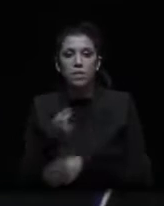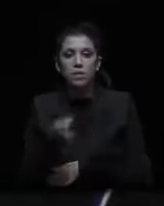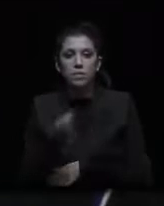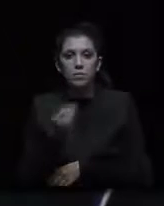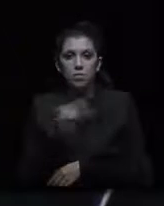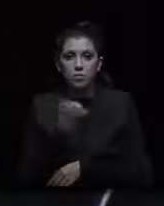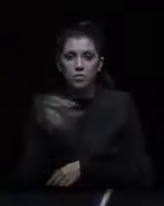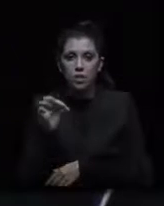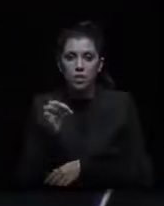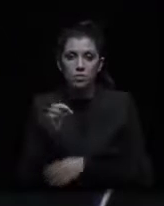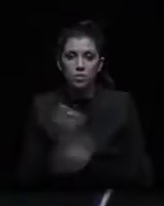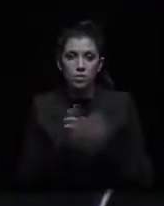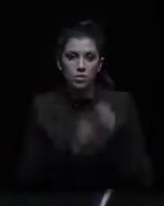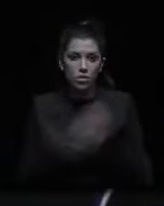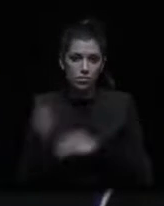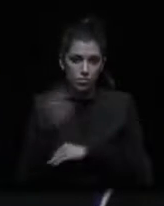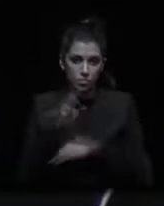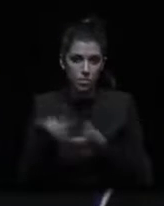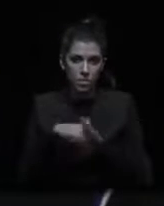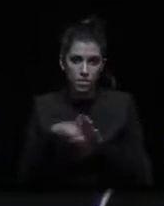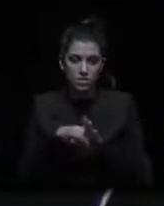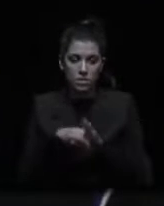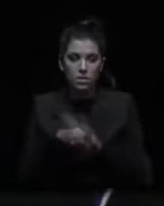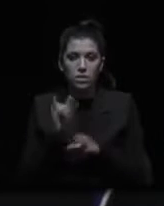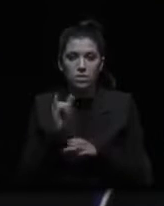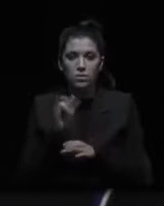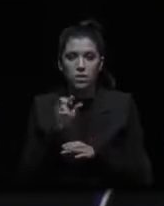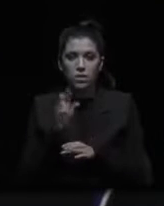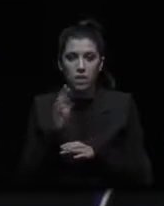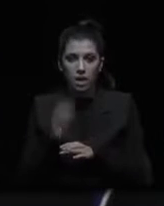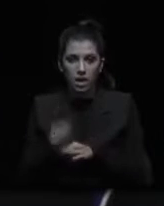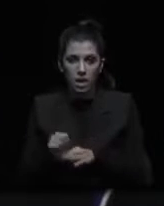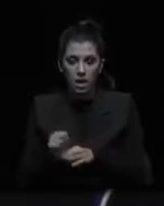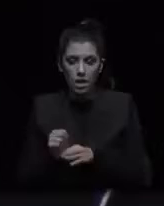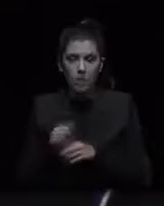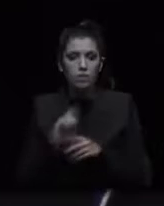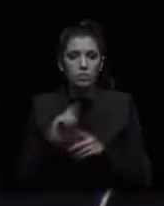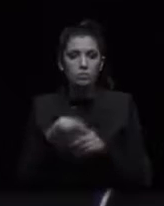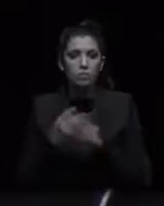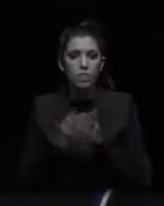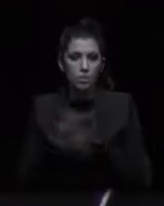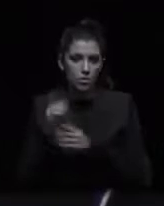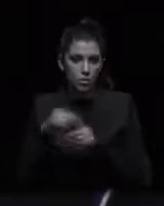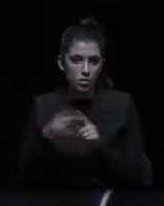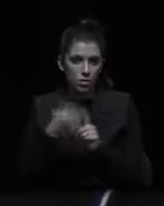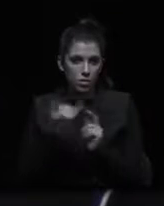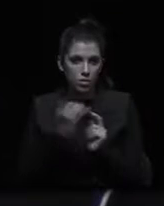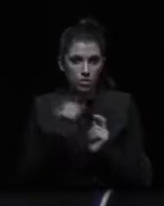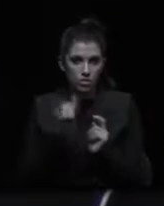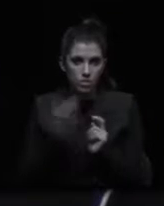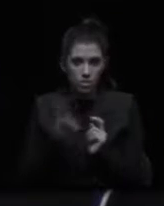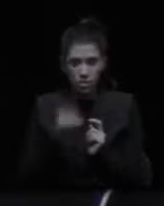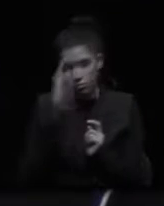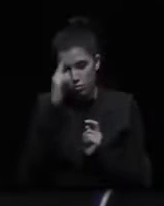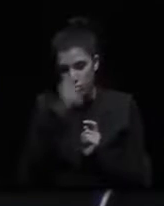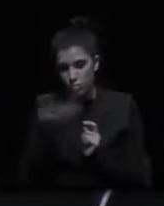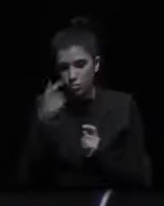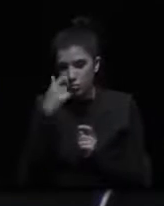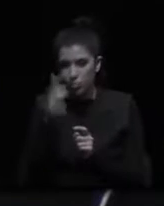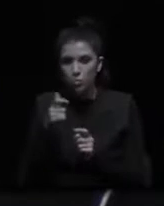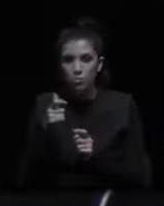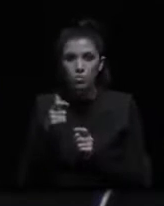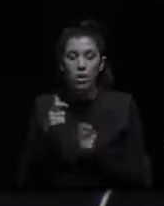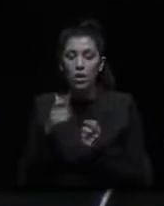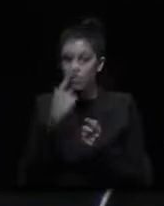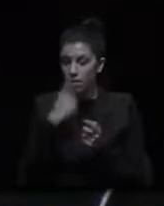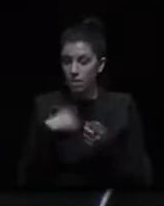reporta só o acréscimo no valor de participação em 0,5% no IRS para vigorar no ano de 2024. É sabido que os municípios têm direito